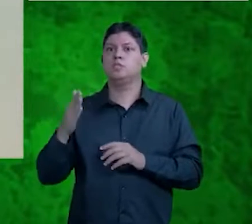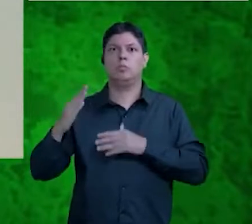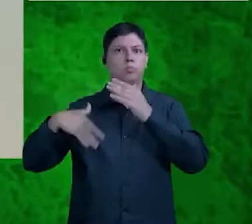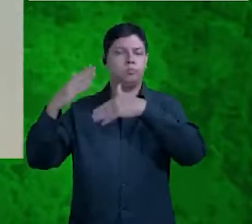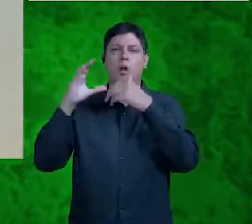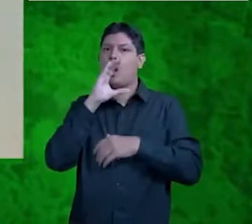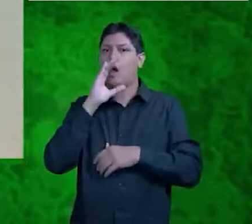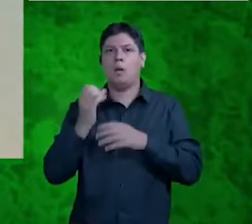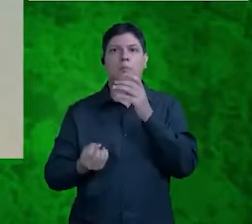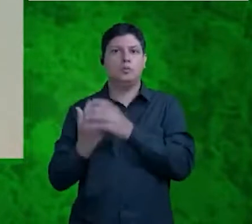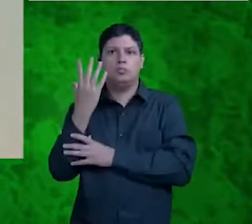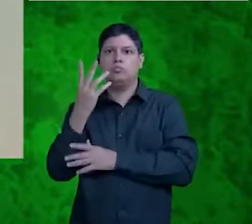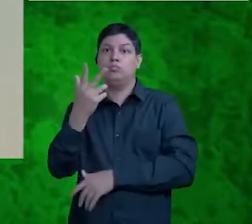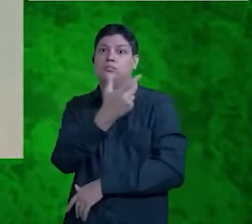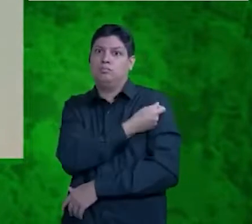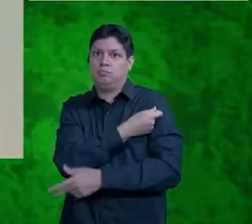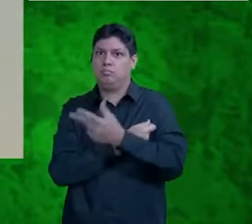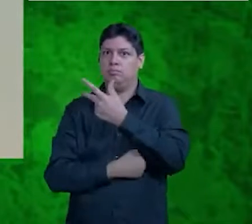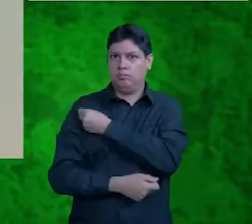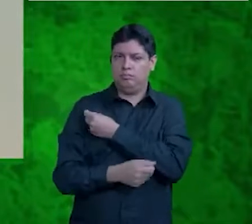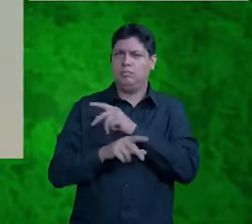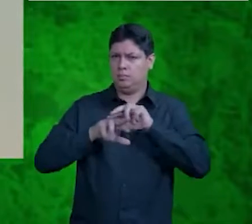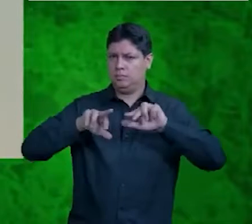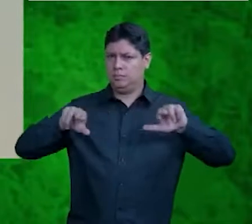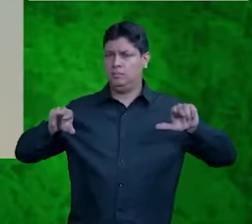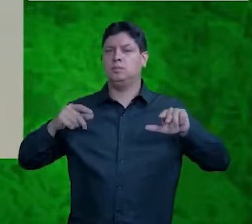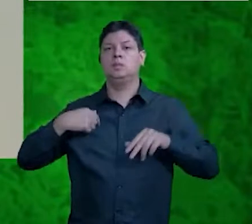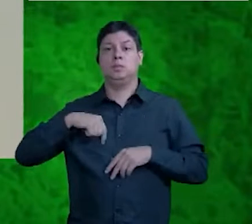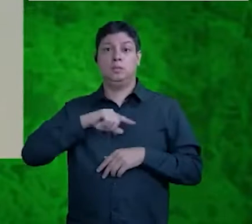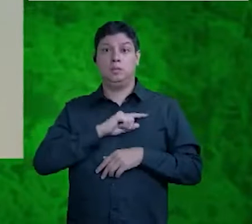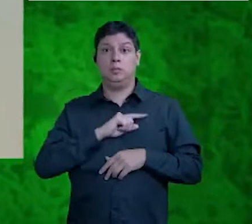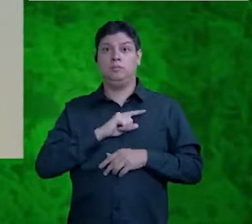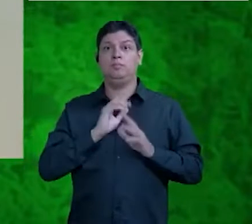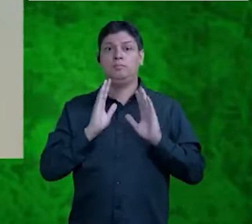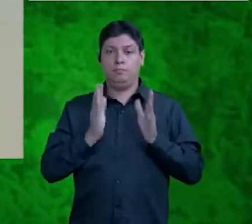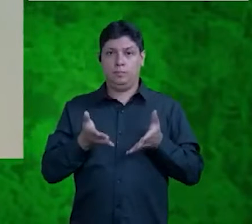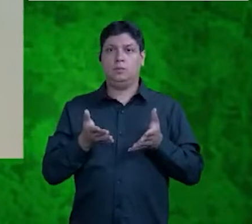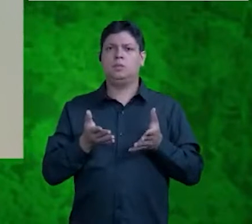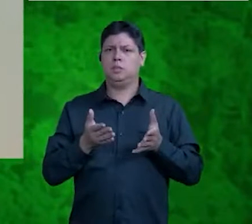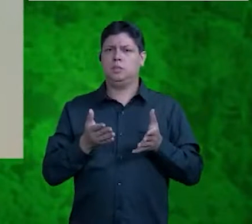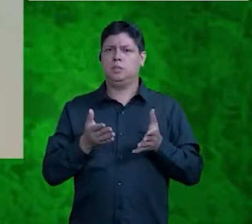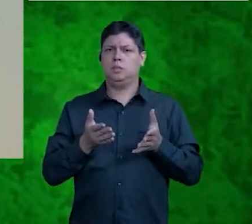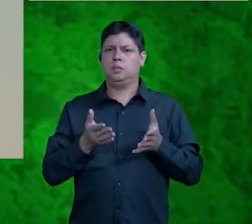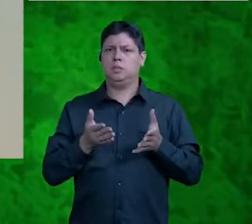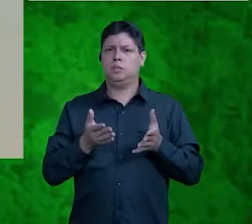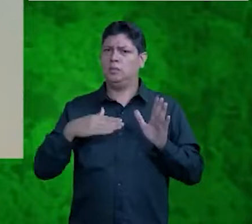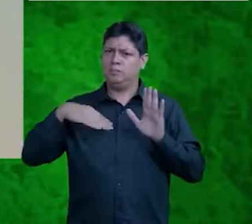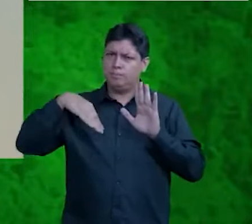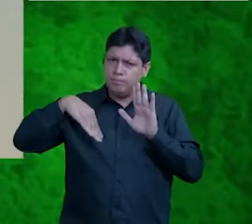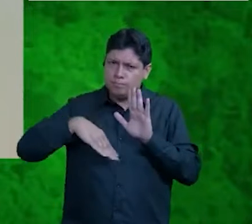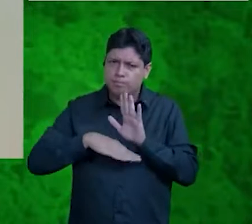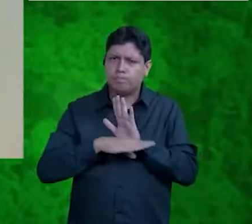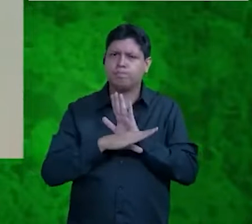e nós conseguimos, aos poucos, sair, e até hoje temos problemas ainda, mas estamos saindo,